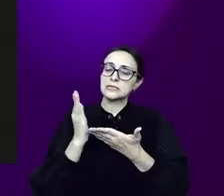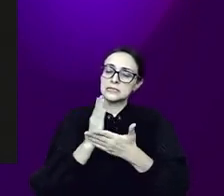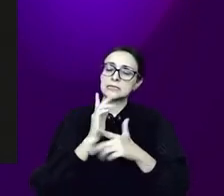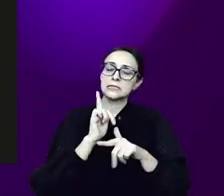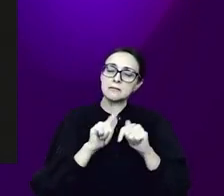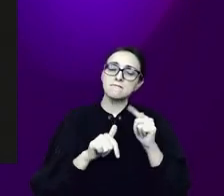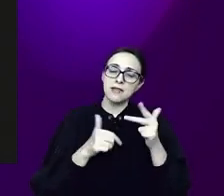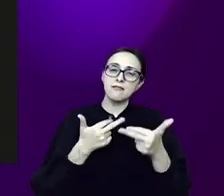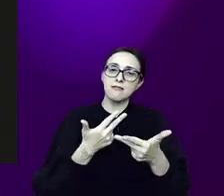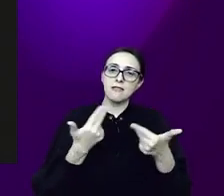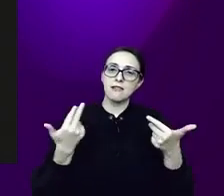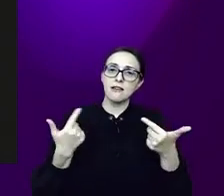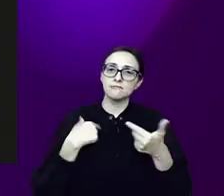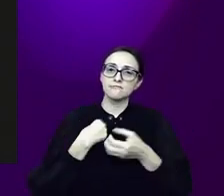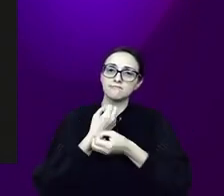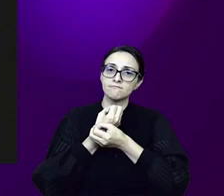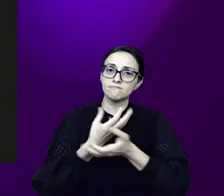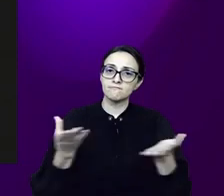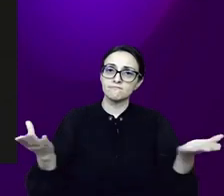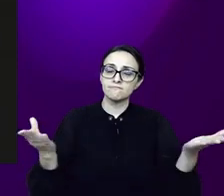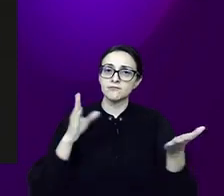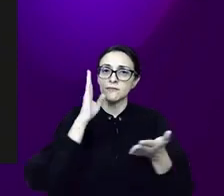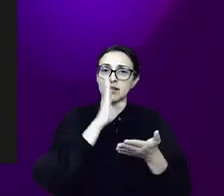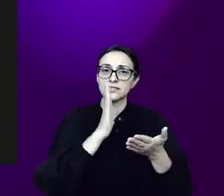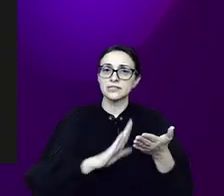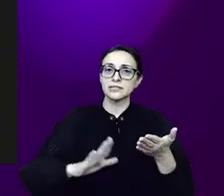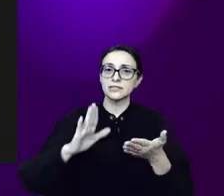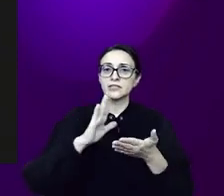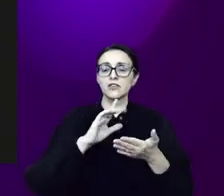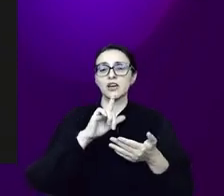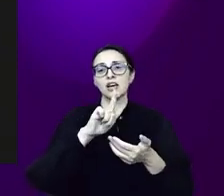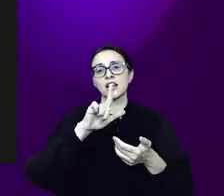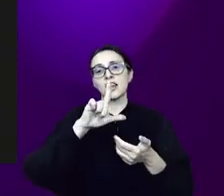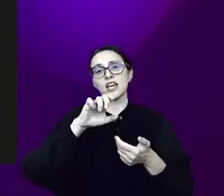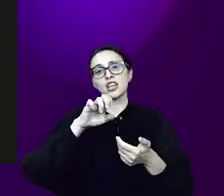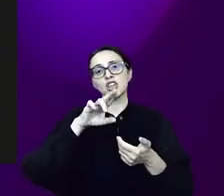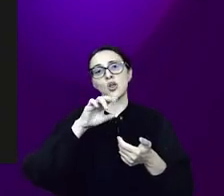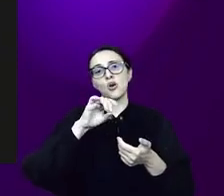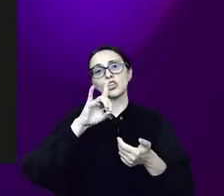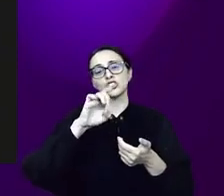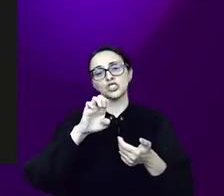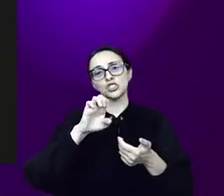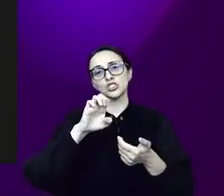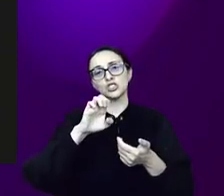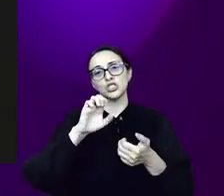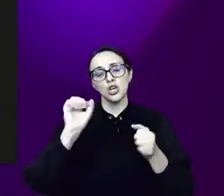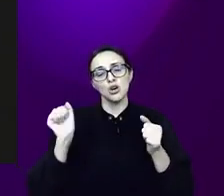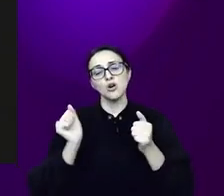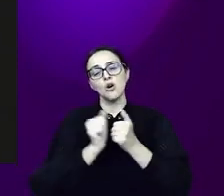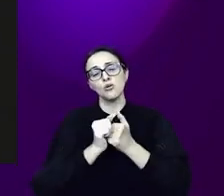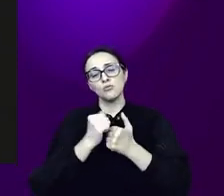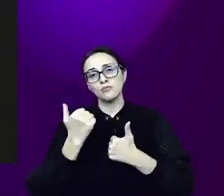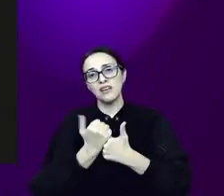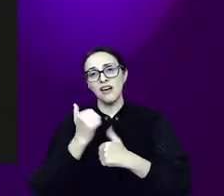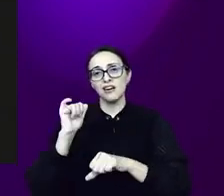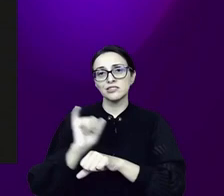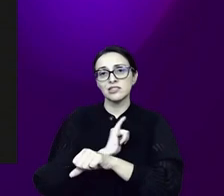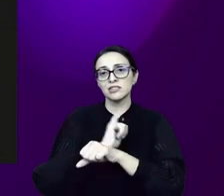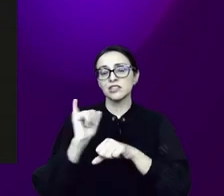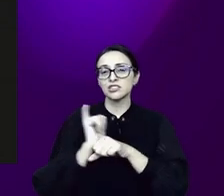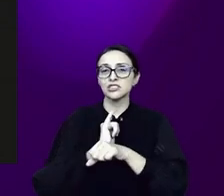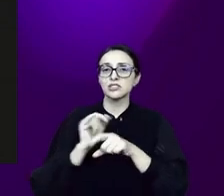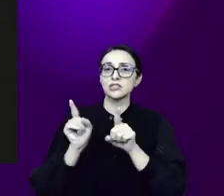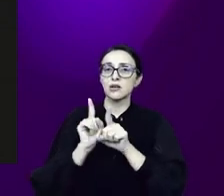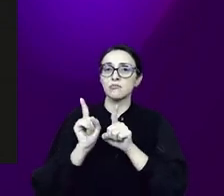material aí disponível no Brasil que já tem essas glenoides com compensação, né? A gente também tem alguns artifícios de fazer uma